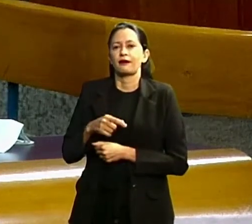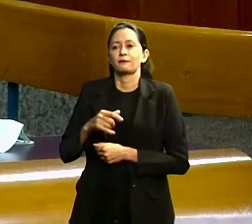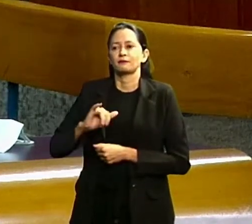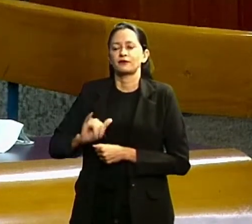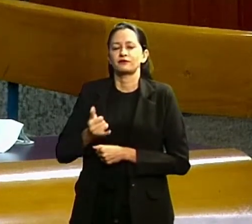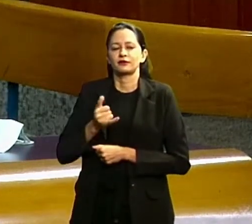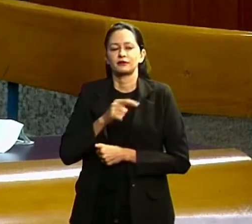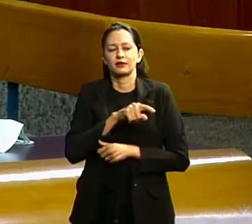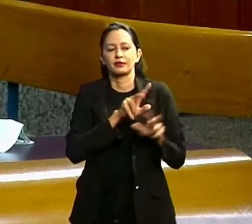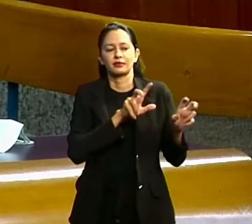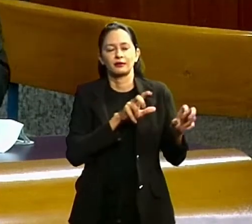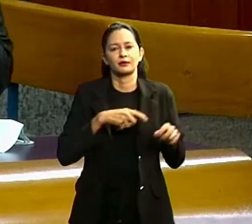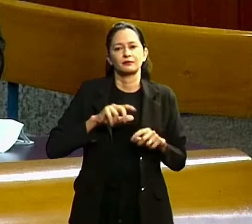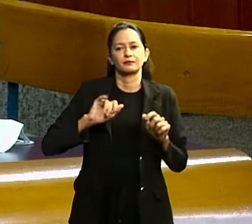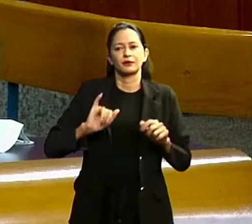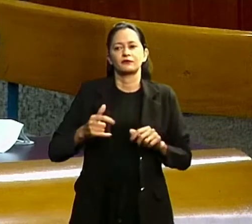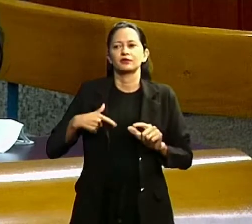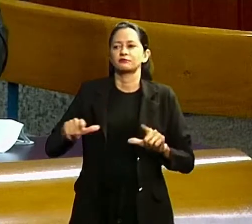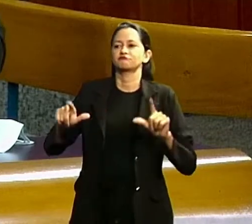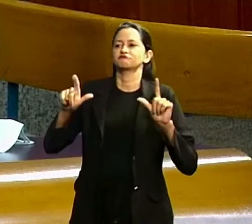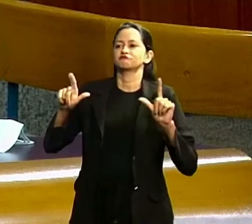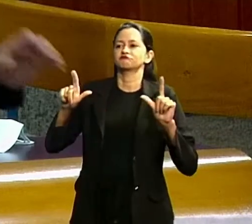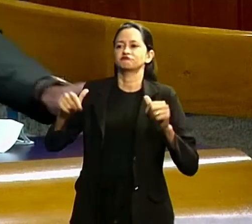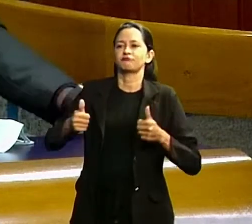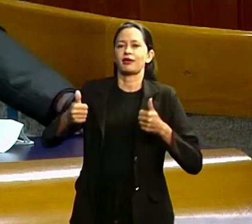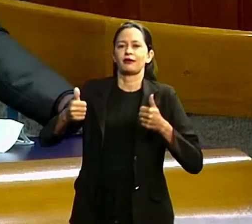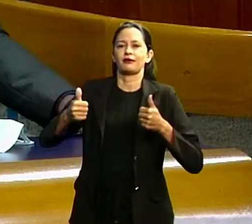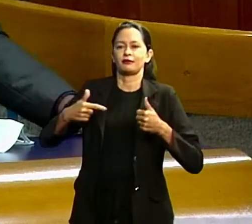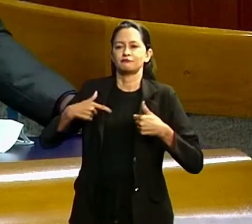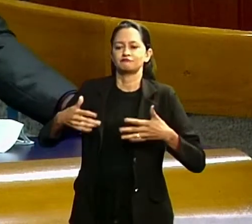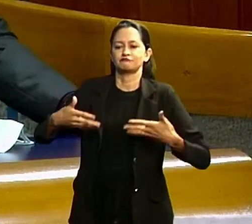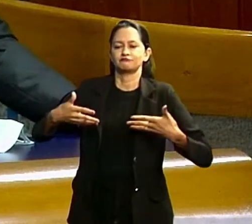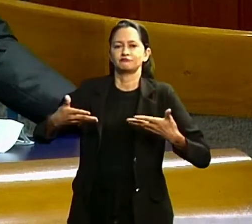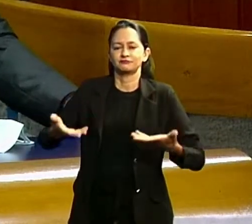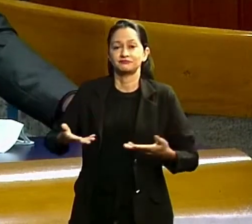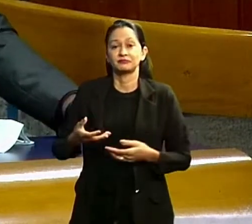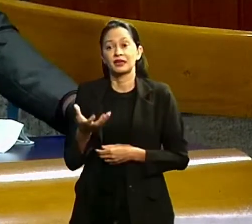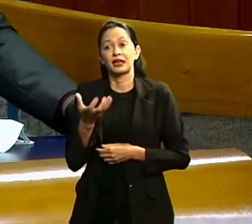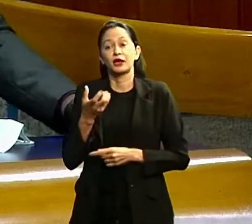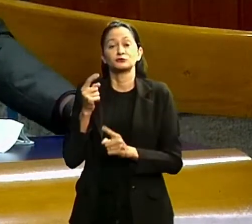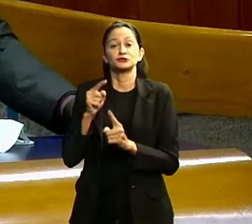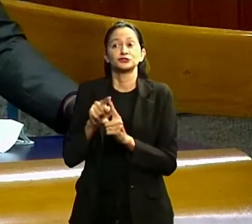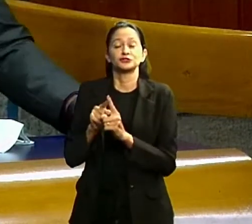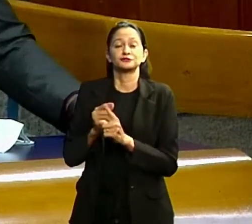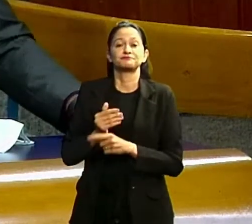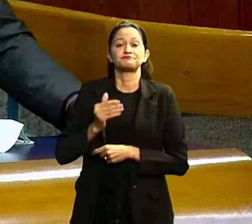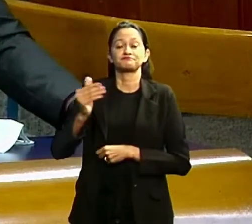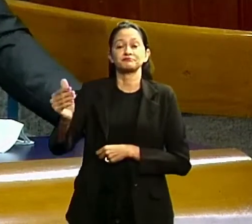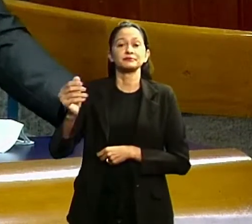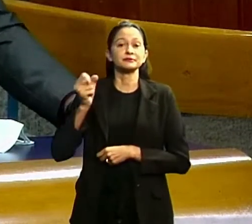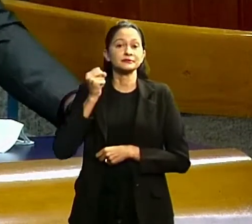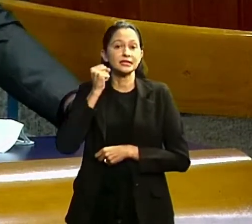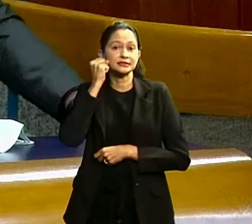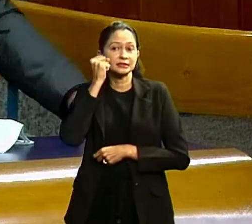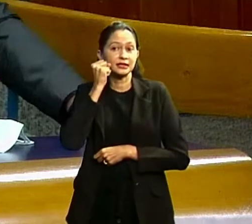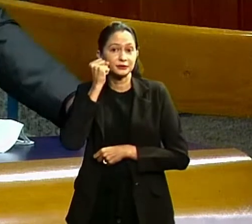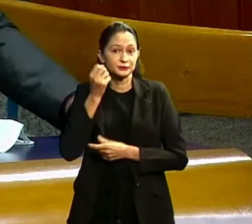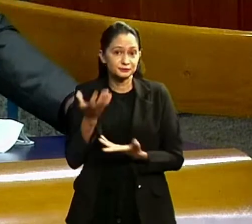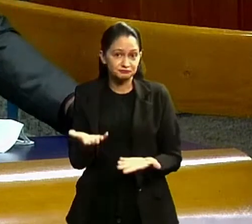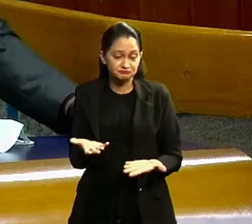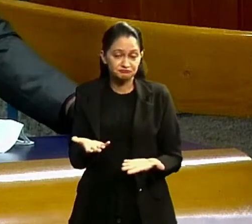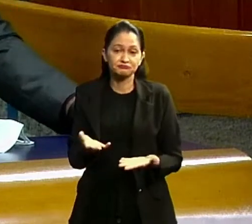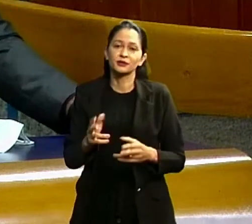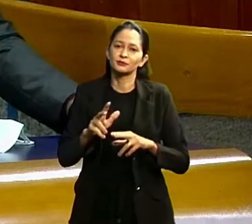o povo, e tem muita gente aqui enganando o povo, que se candidatar a senador da república, deve ganhar a eleição, e é por isso